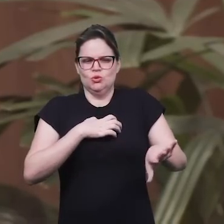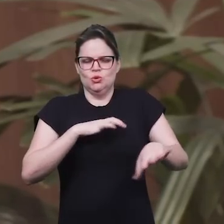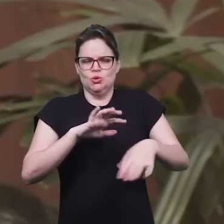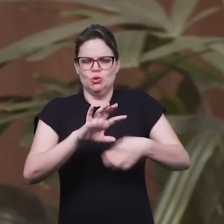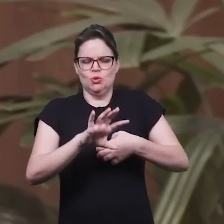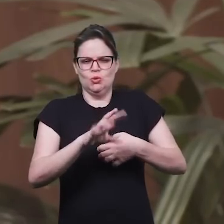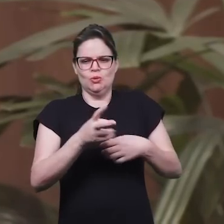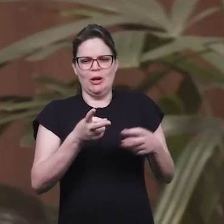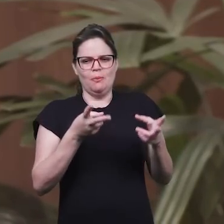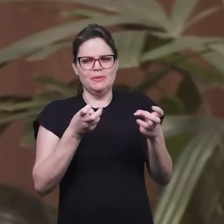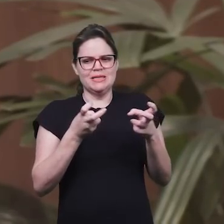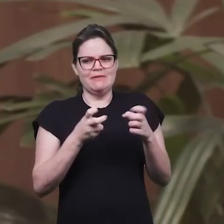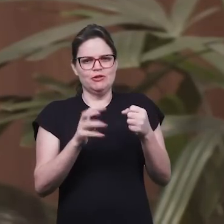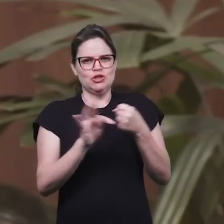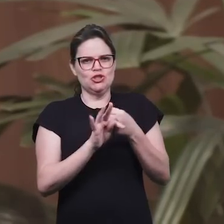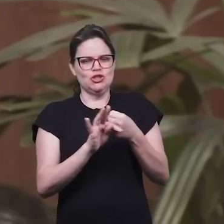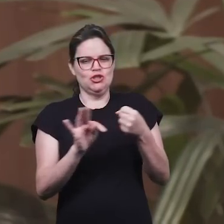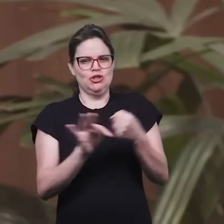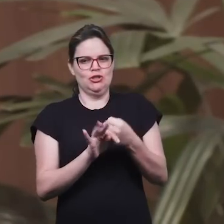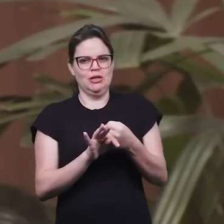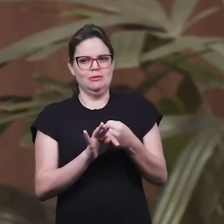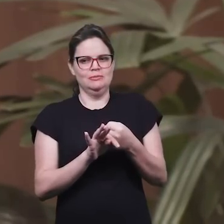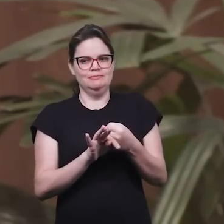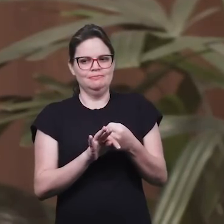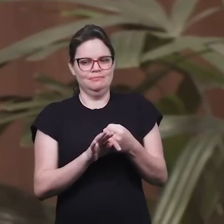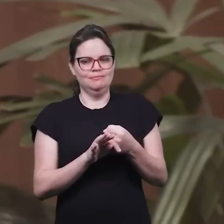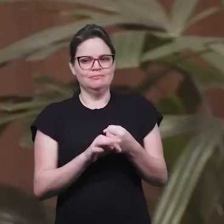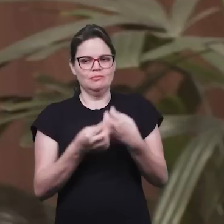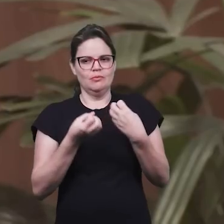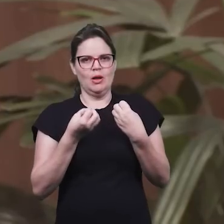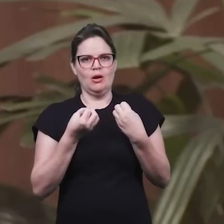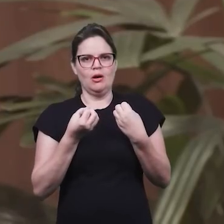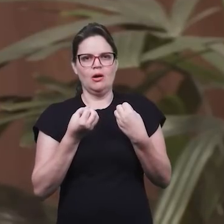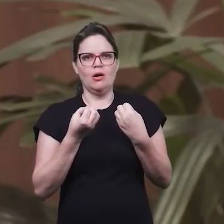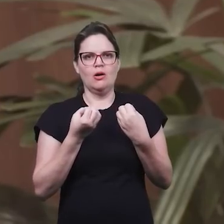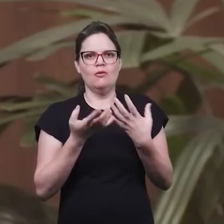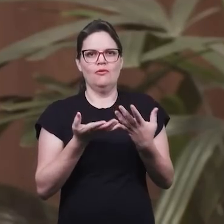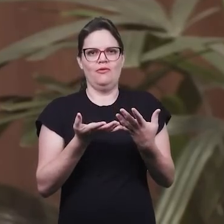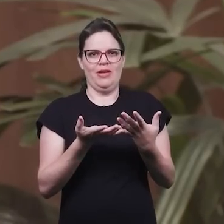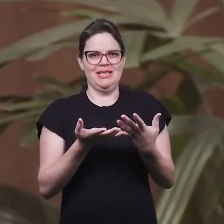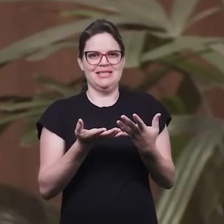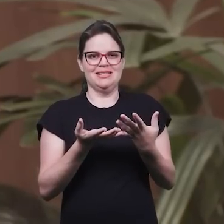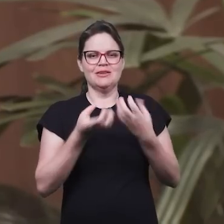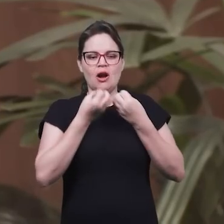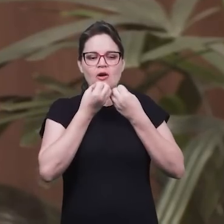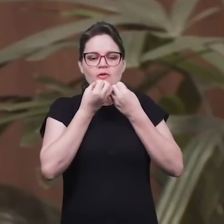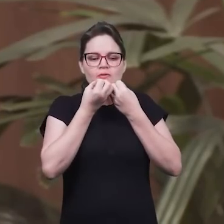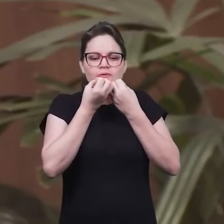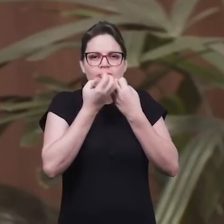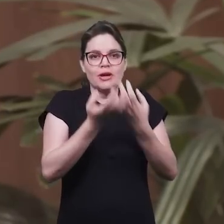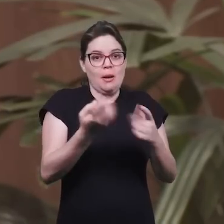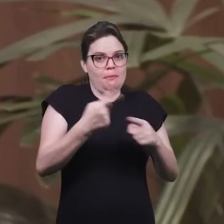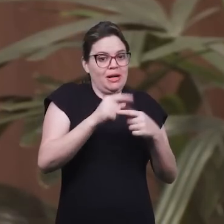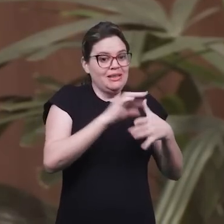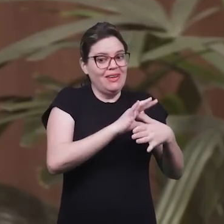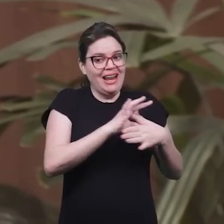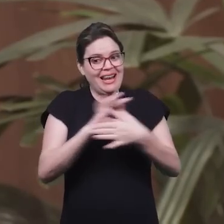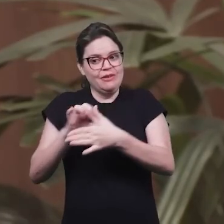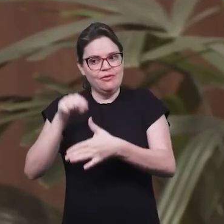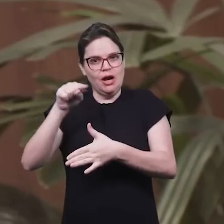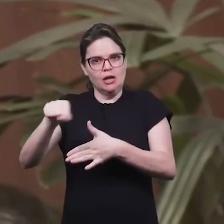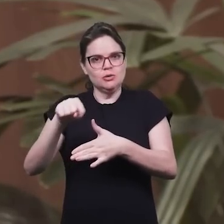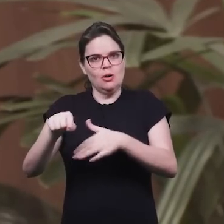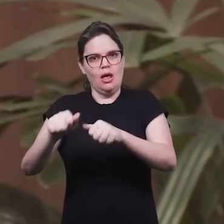E ele, observando Tiago, ele faz uma confissão. Ali afligido por aquela situação, levando o Tiago